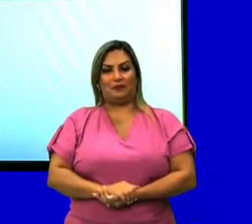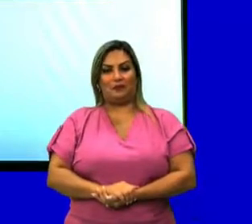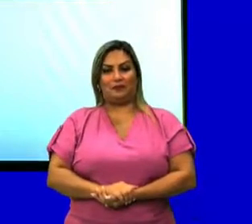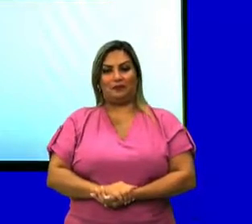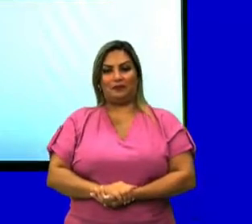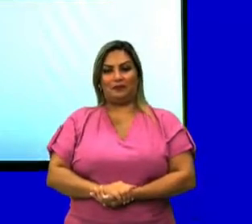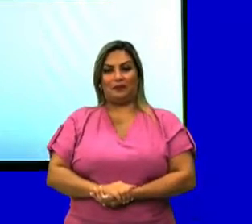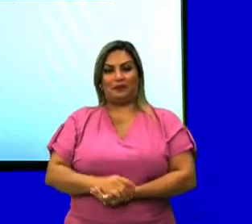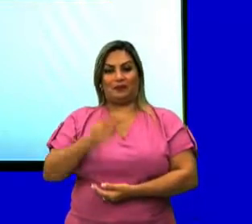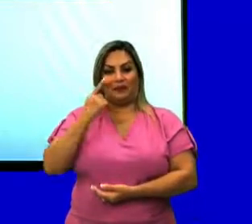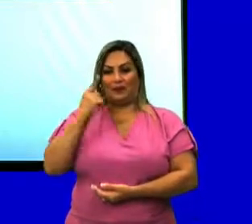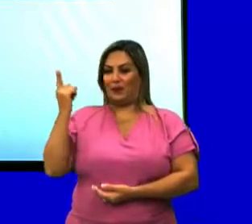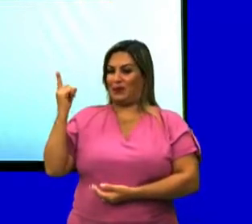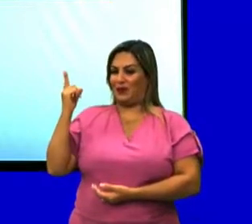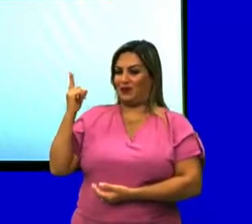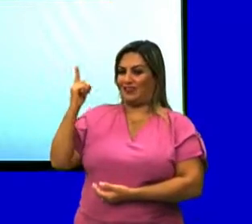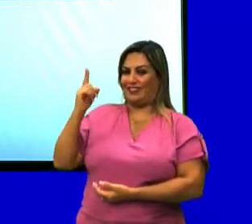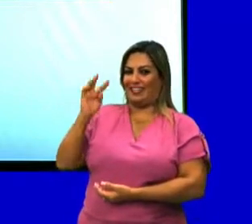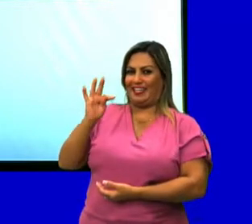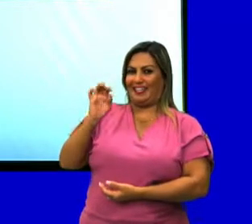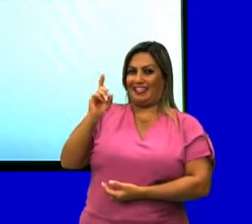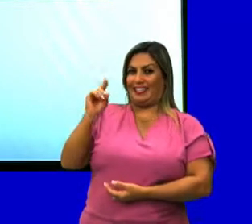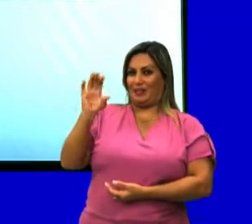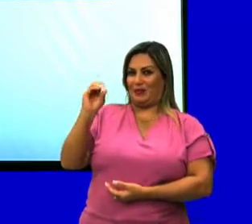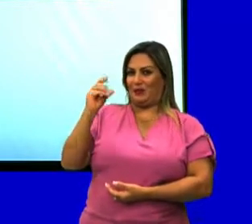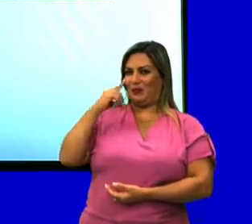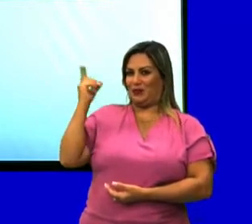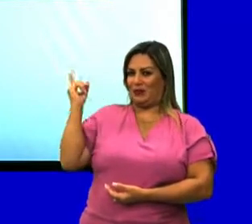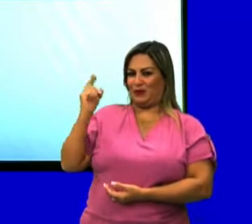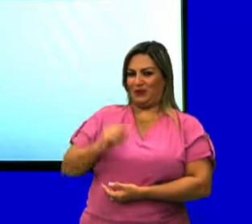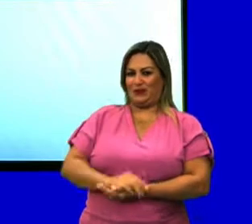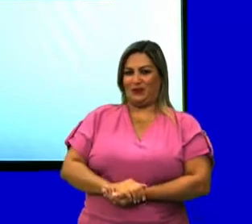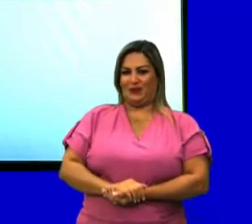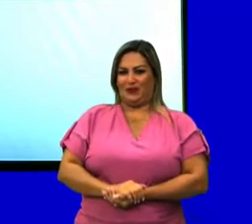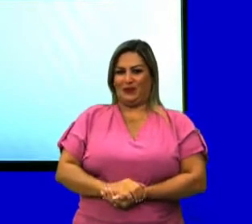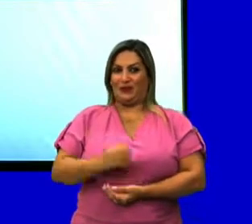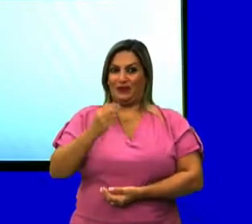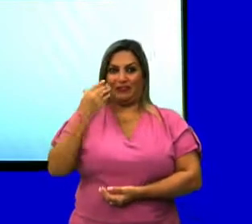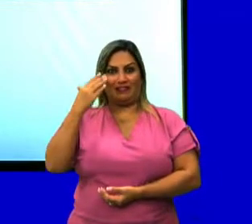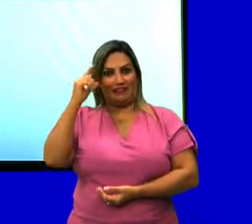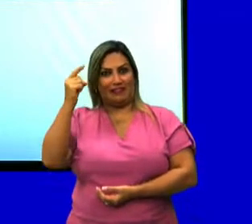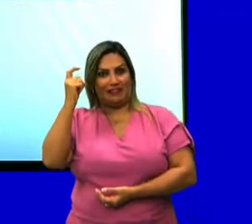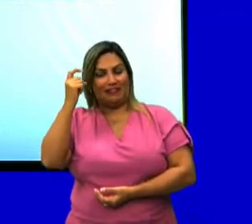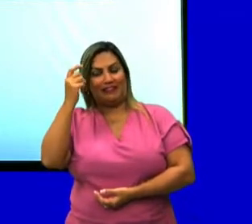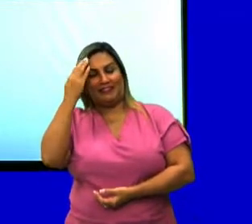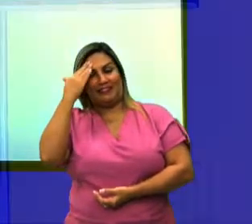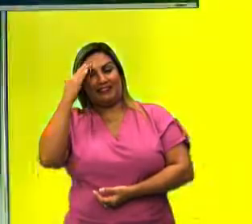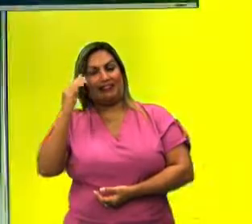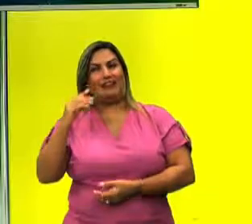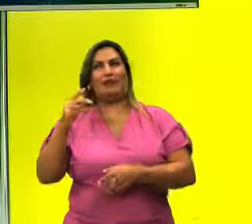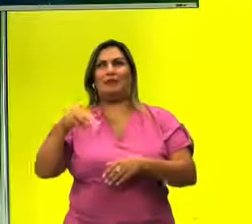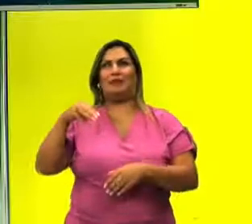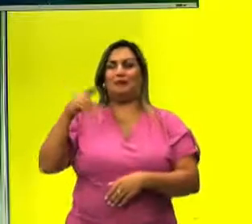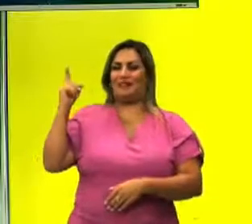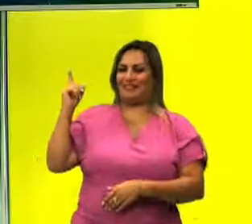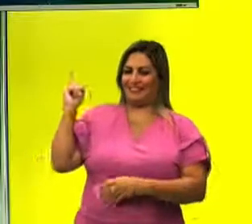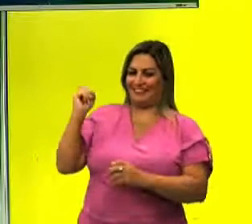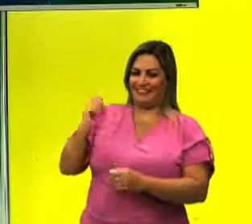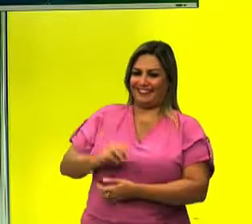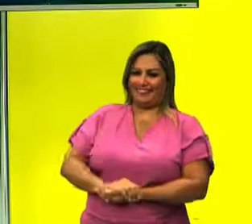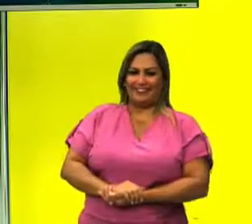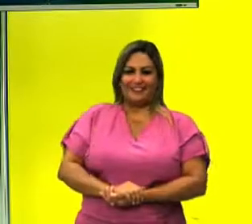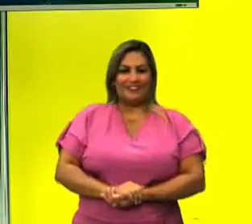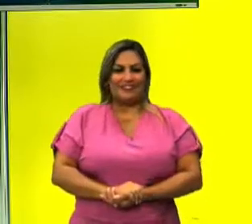a Tedesco aqui, né, com cara de paisagem tentando entender, viu, Lequinho? A boa temática, olha só, perceba aí. Bom,